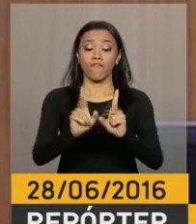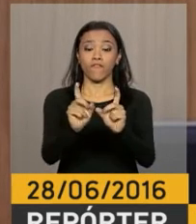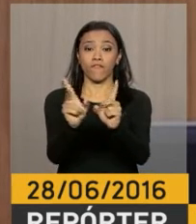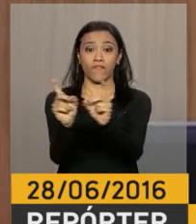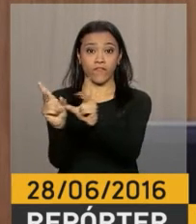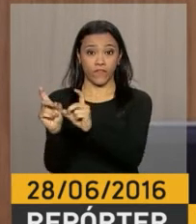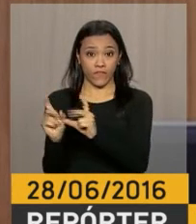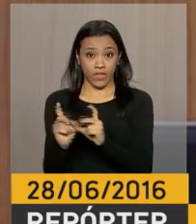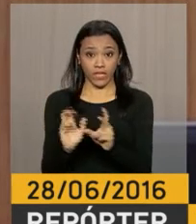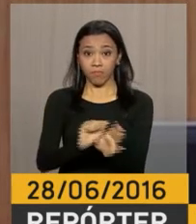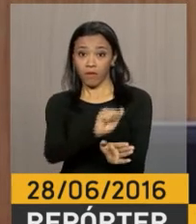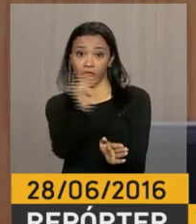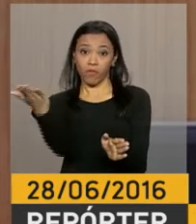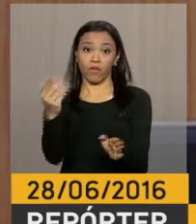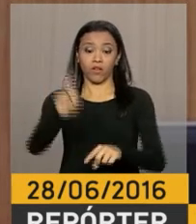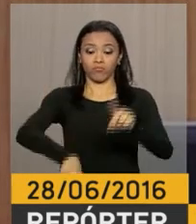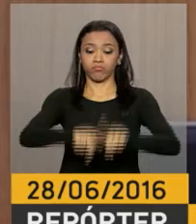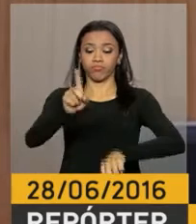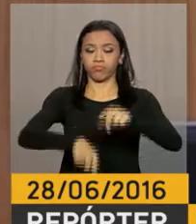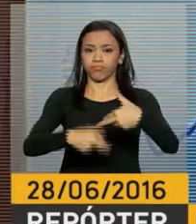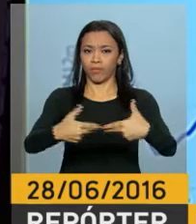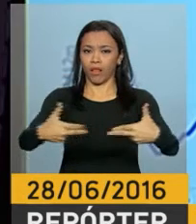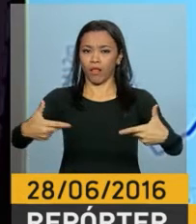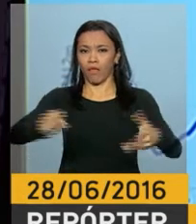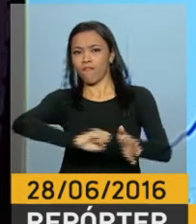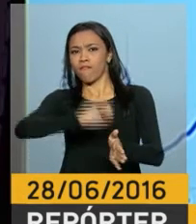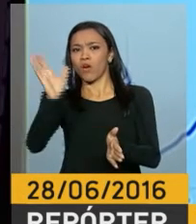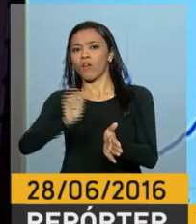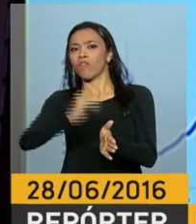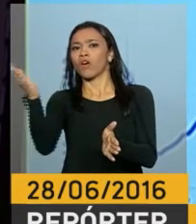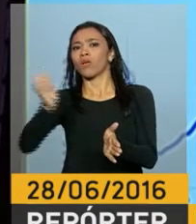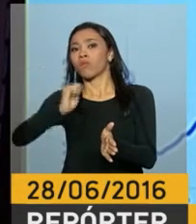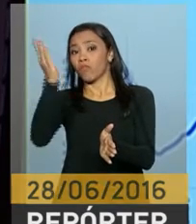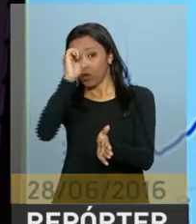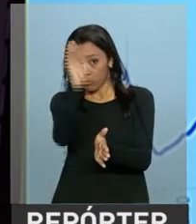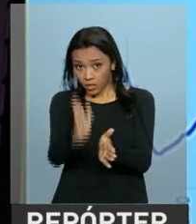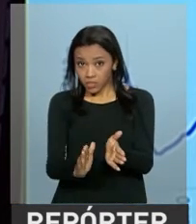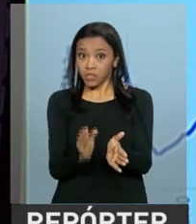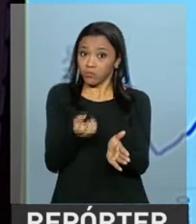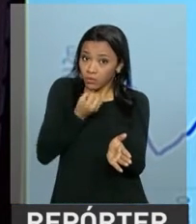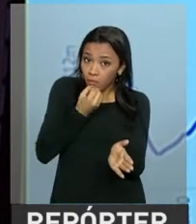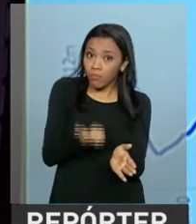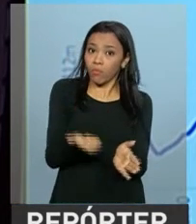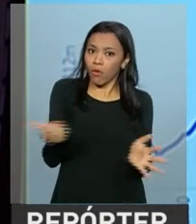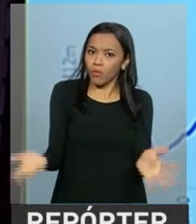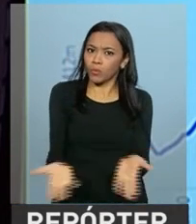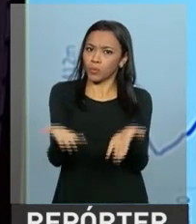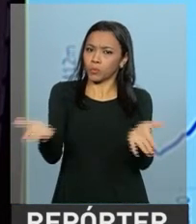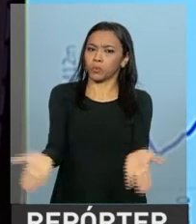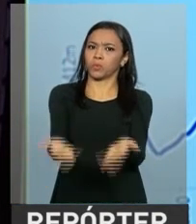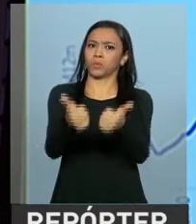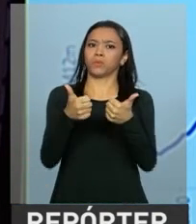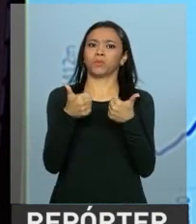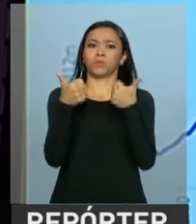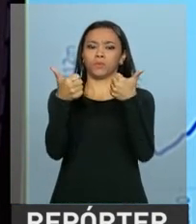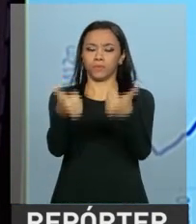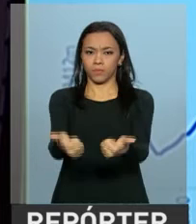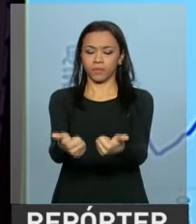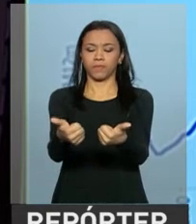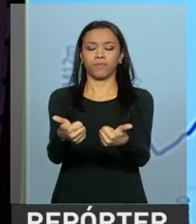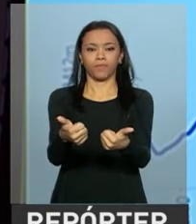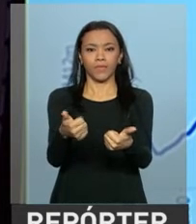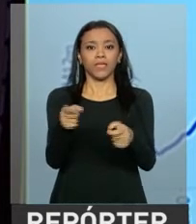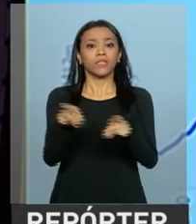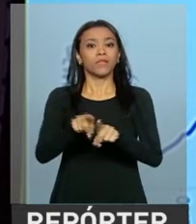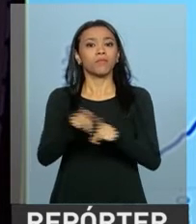um quadro de exportações que, se não se repercute na sua totalidade em termos de valor, mas em